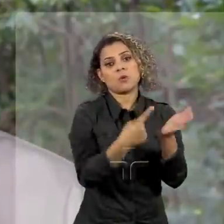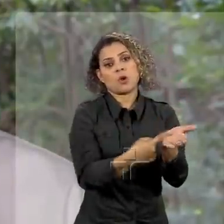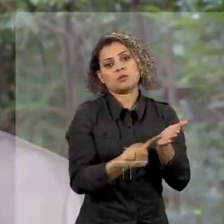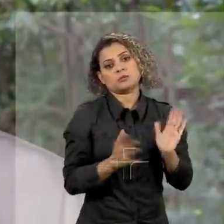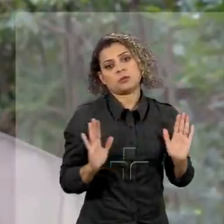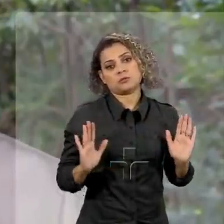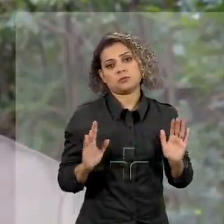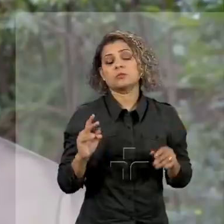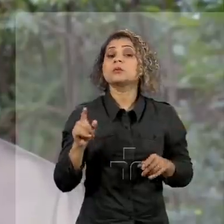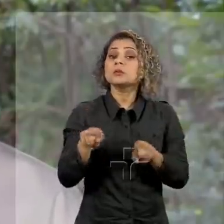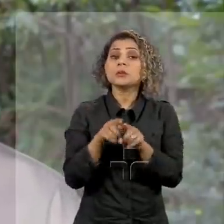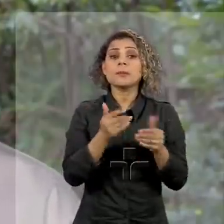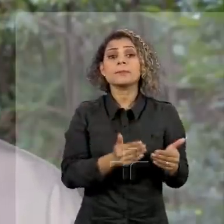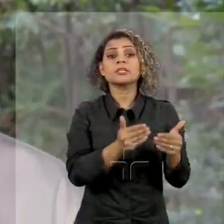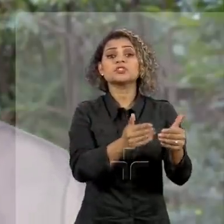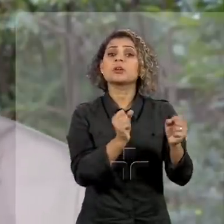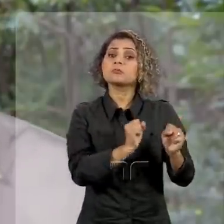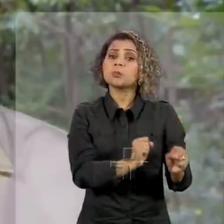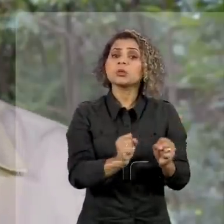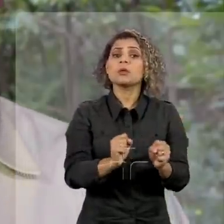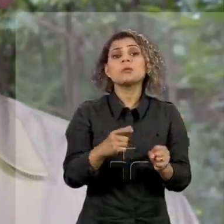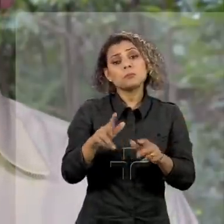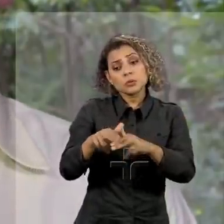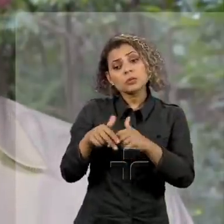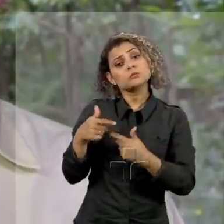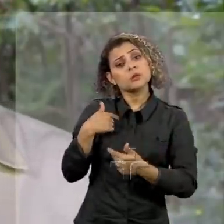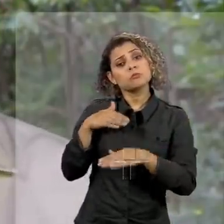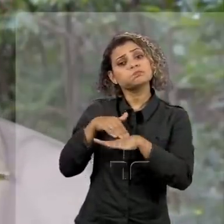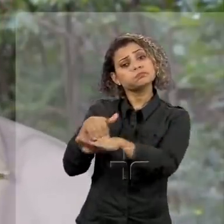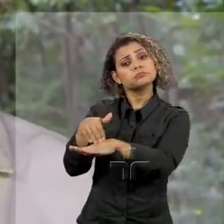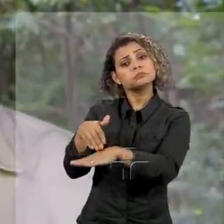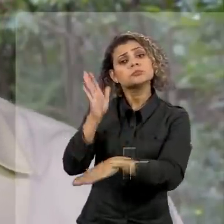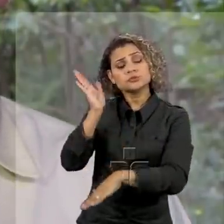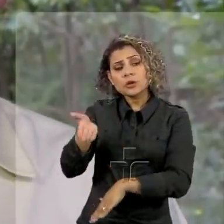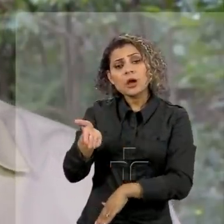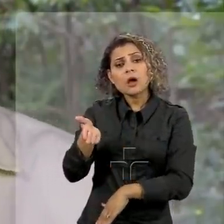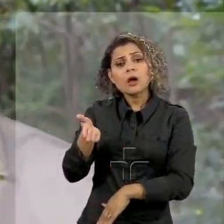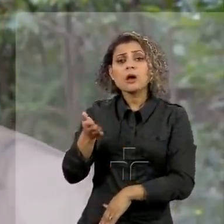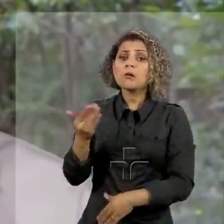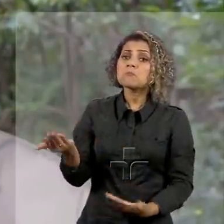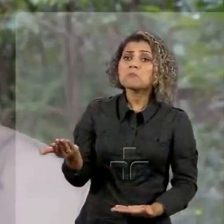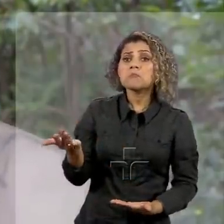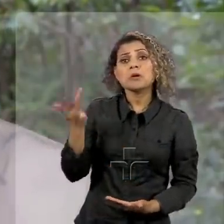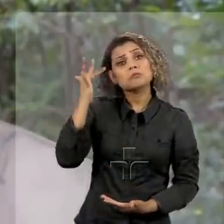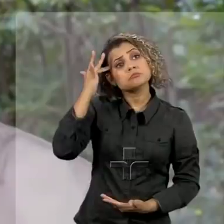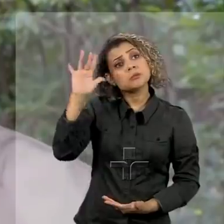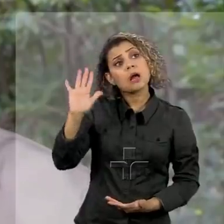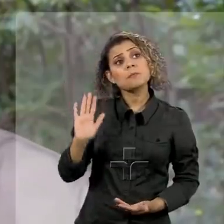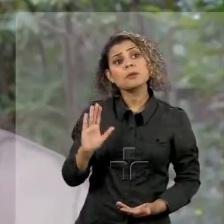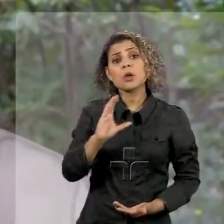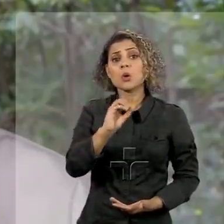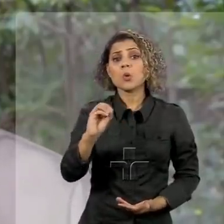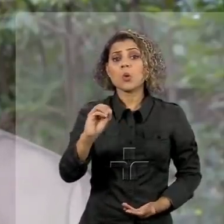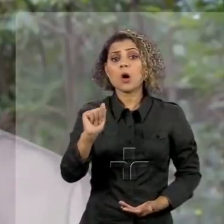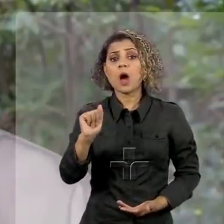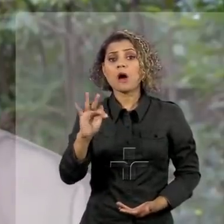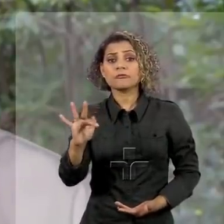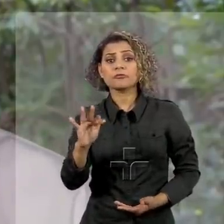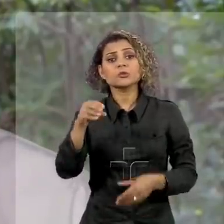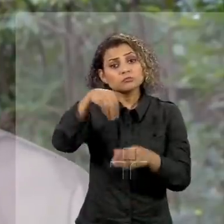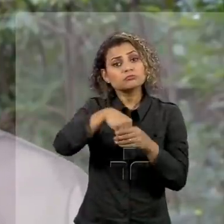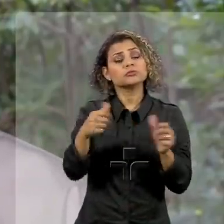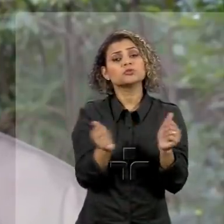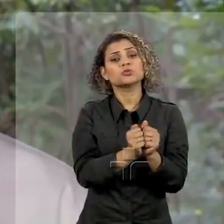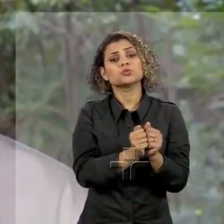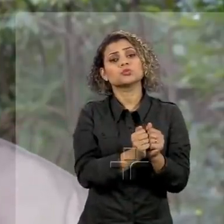E um ministério com poderes para tal. Eu até adiantei, quem sabe, uma fração da COAF dentro do